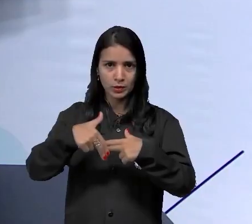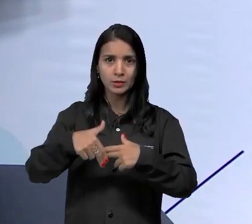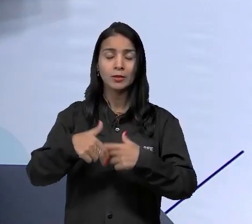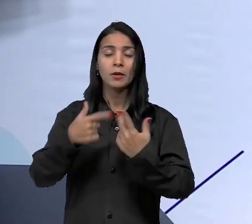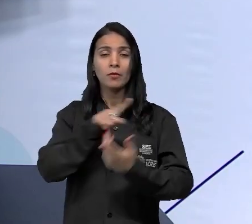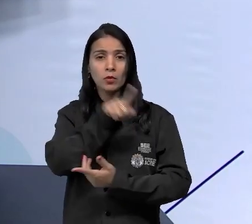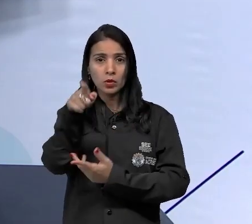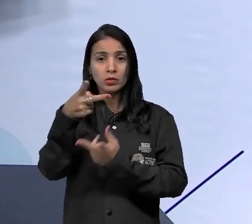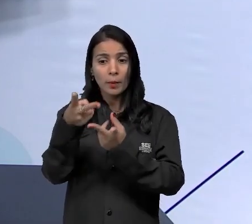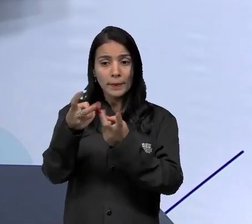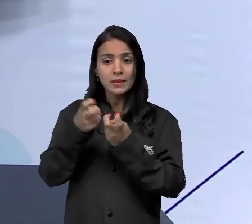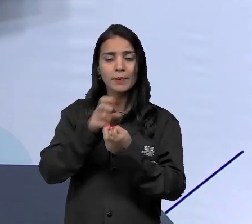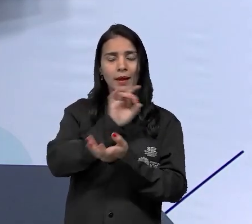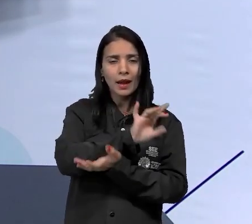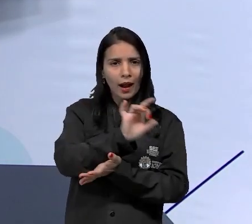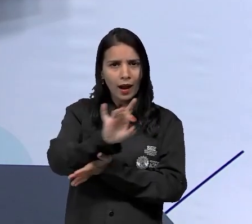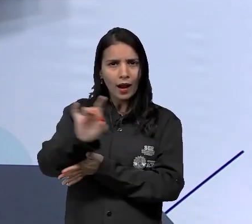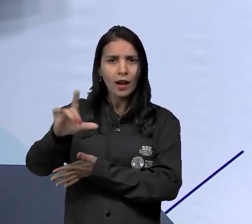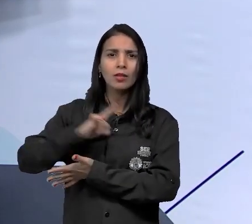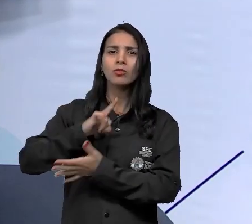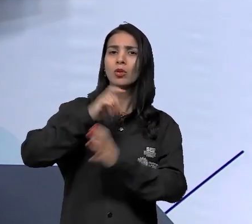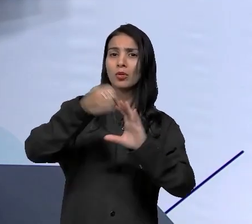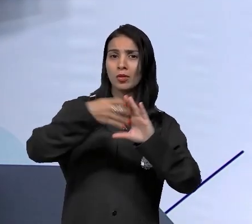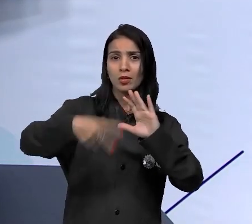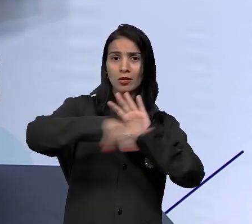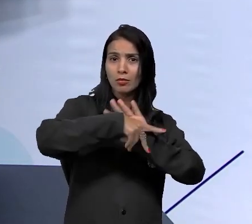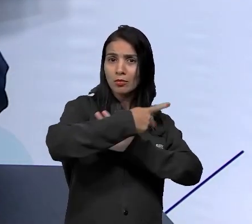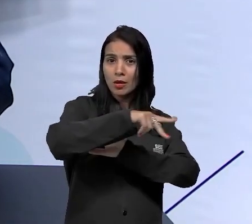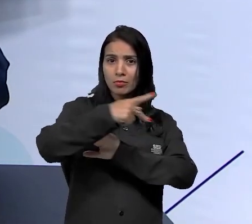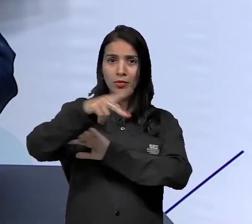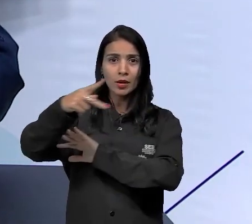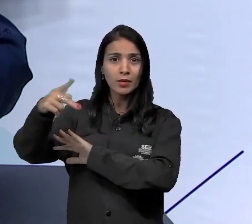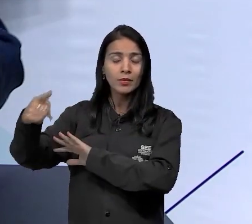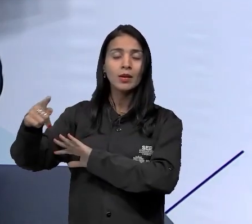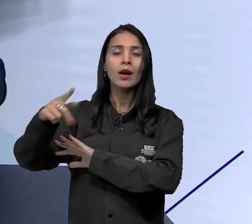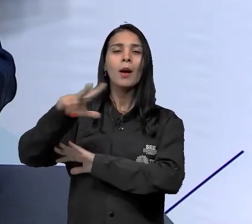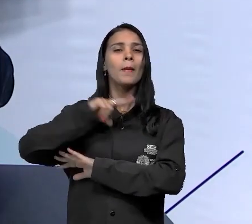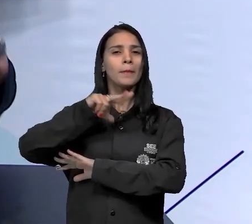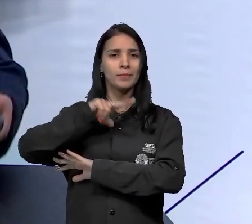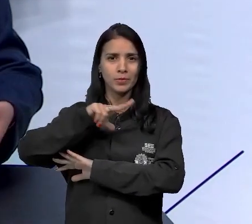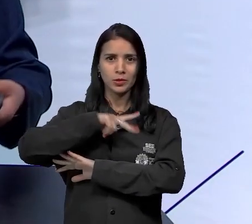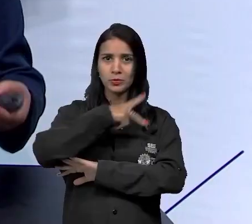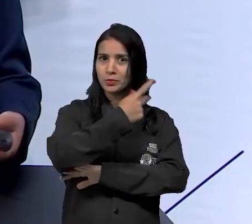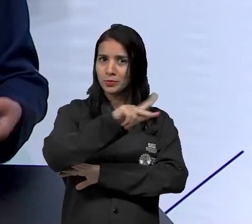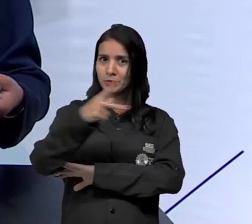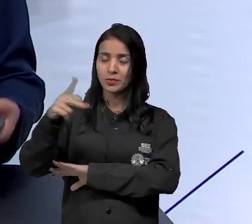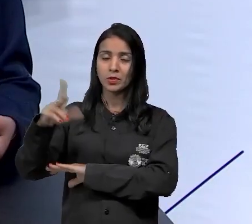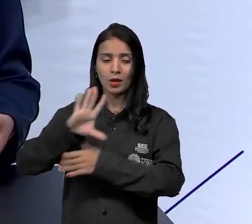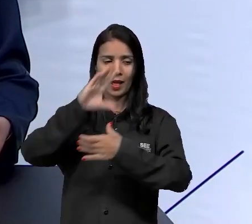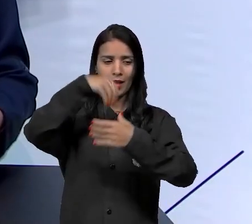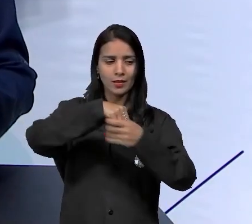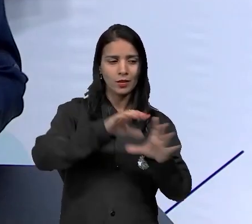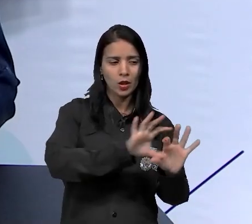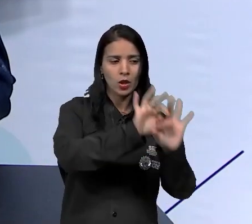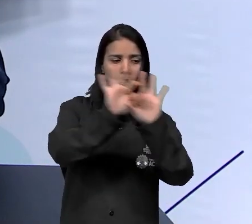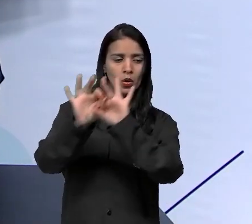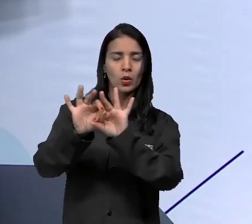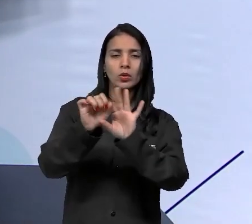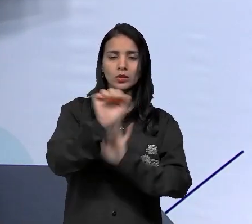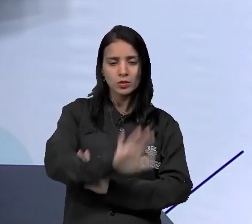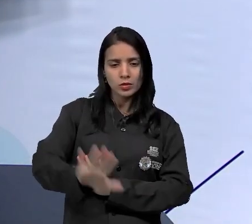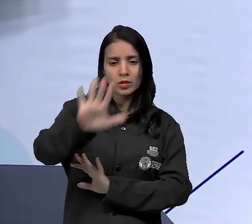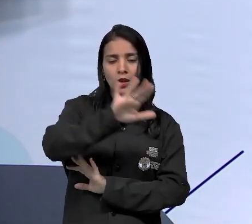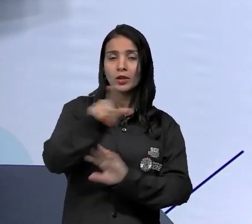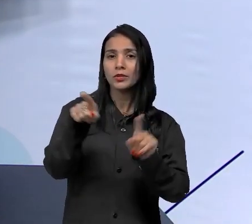vão observar, cada um tem a sua característica, conforme as características apresentadas dentro daquelas regiões, certo?